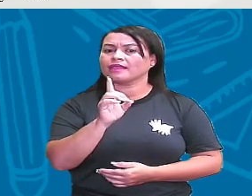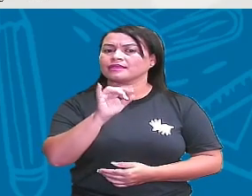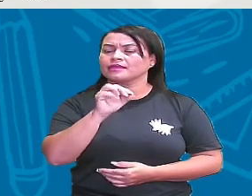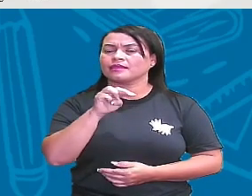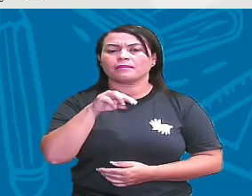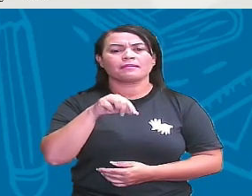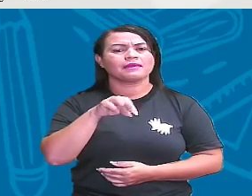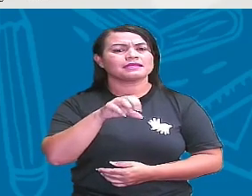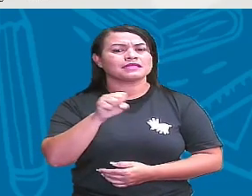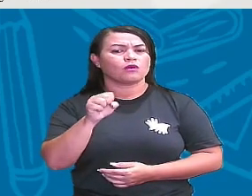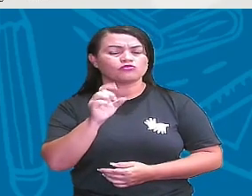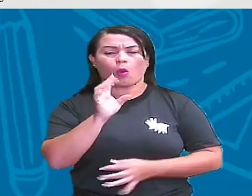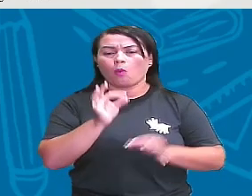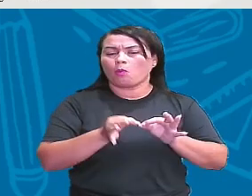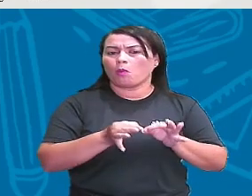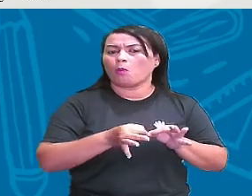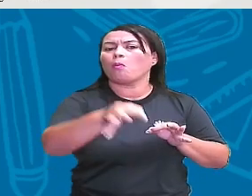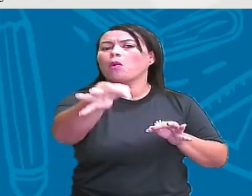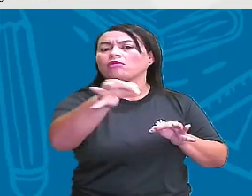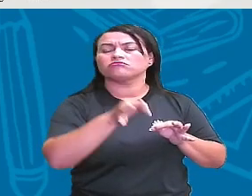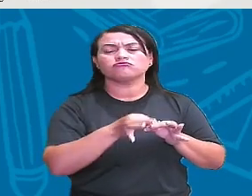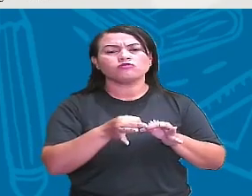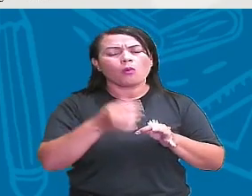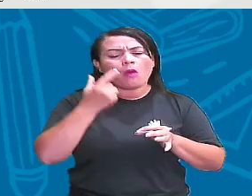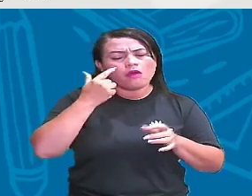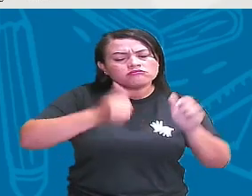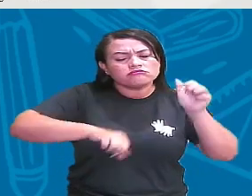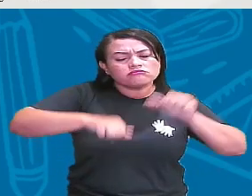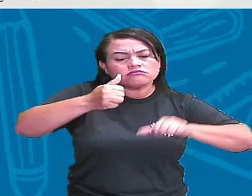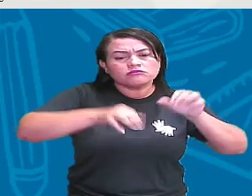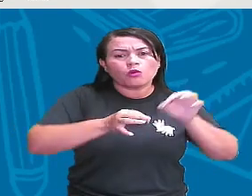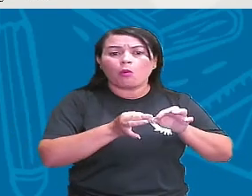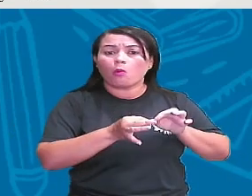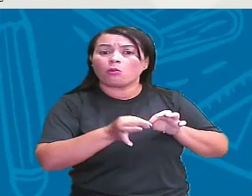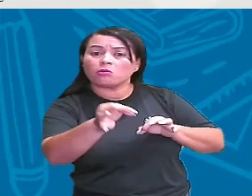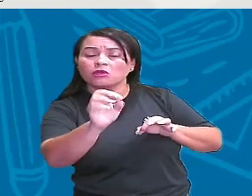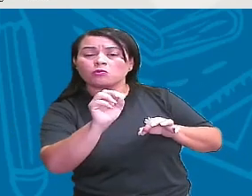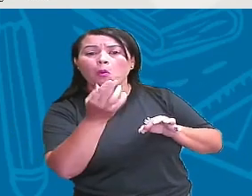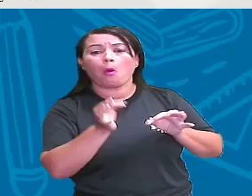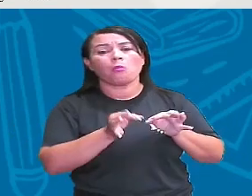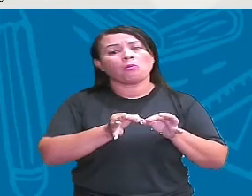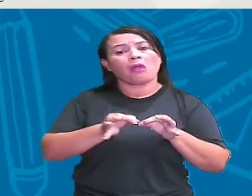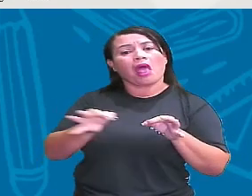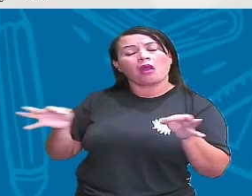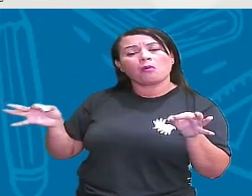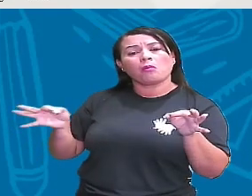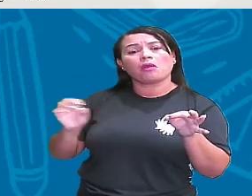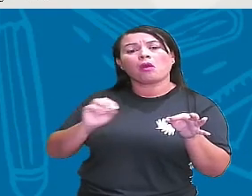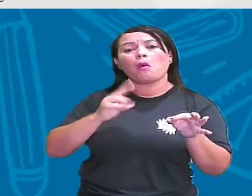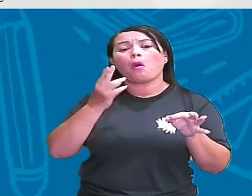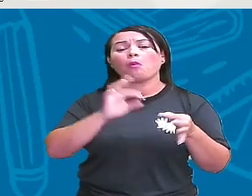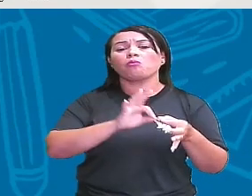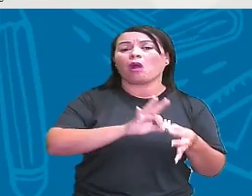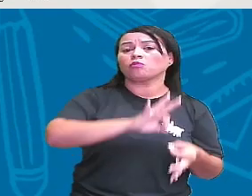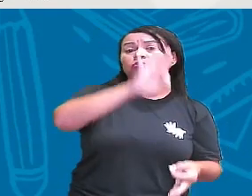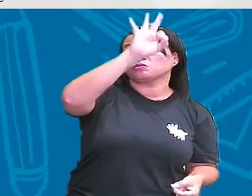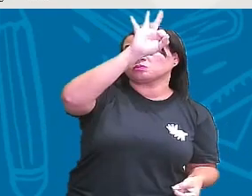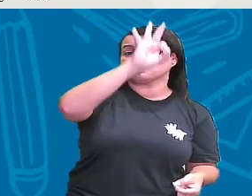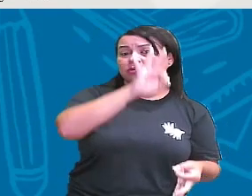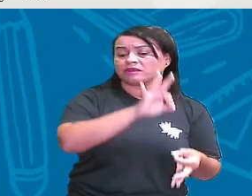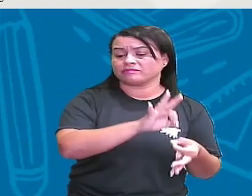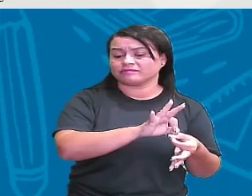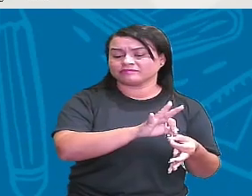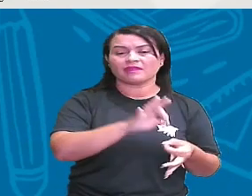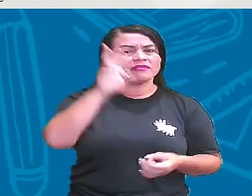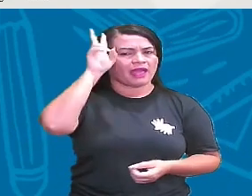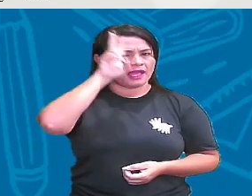medida linear. Eu estou ali analisando ou o comprimento, ou a largura, ou a altura. Se liga